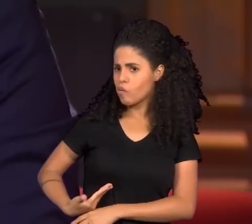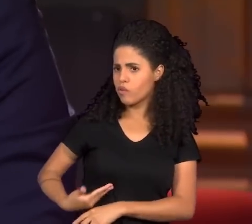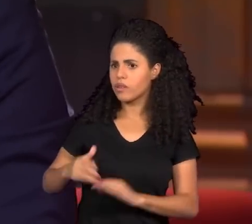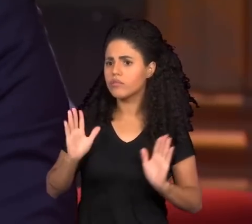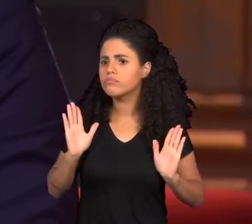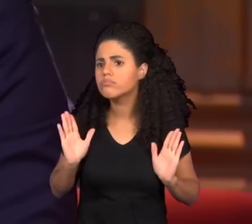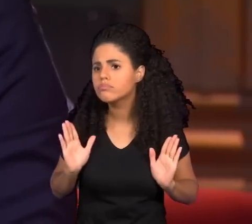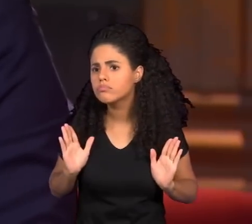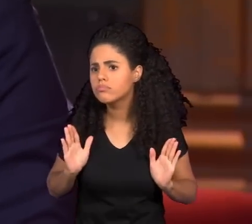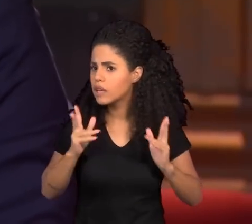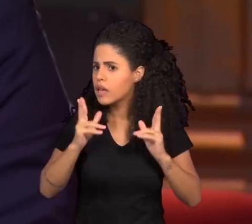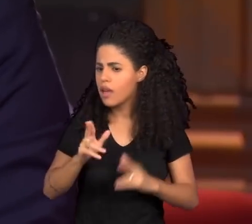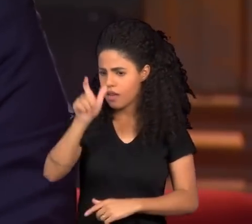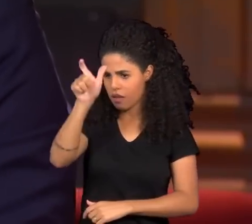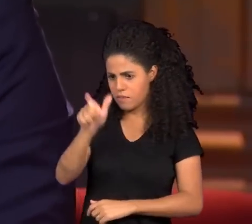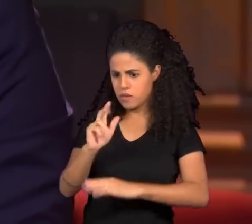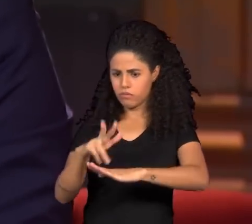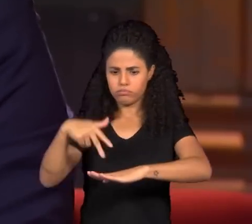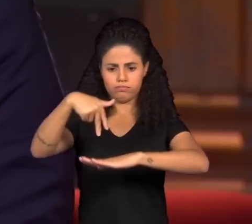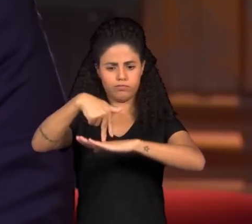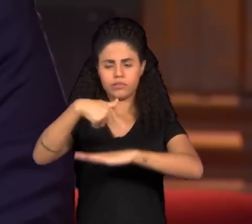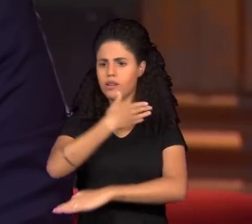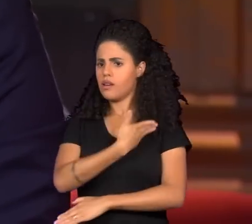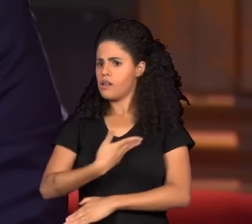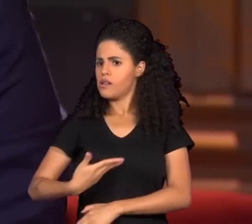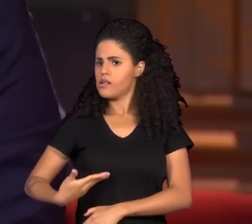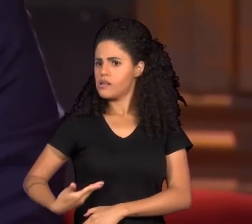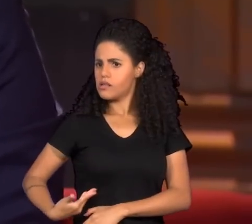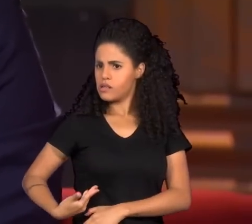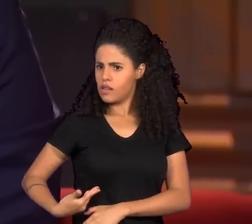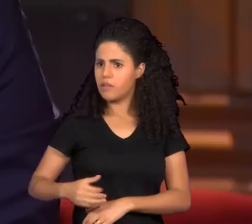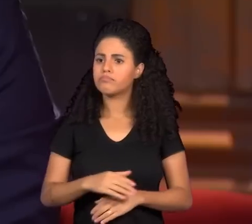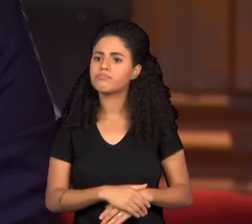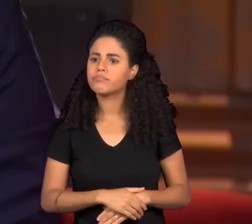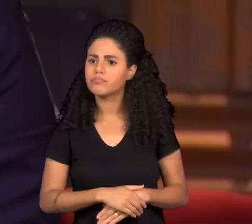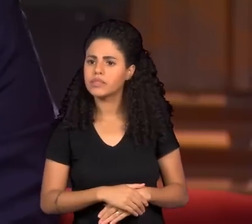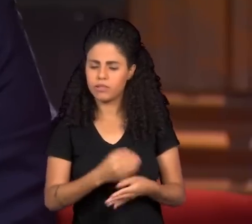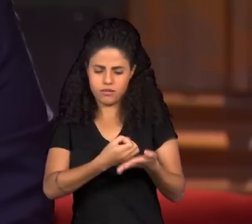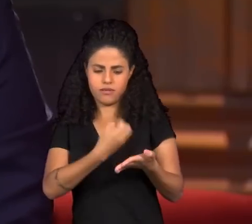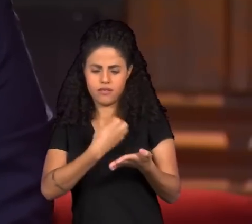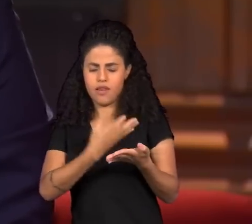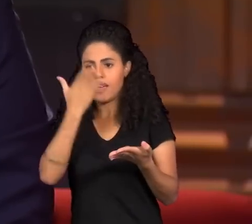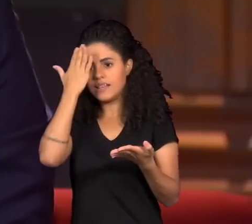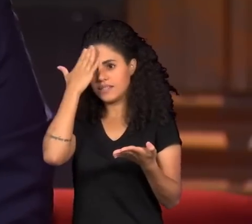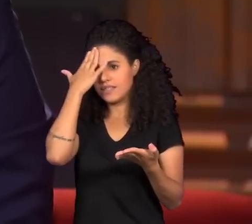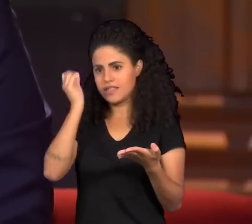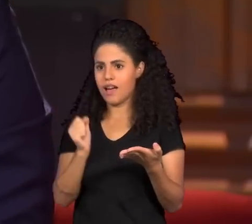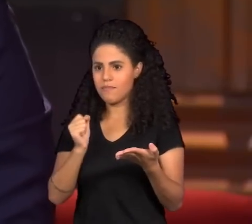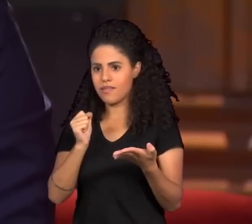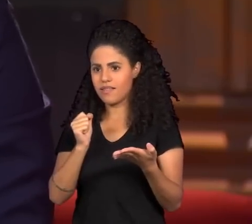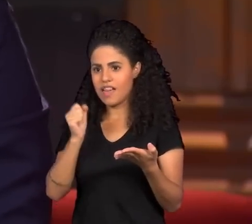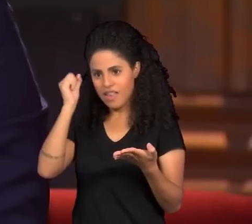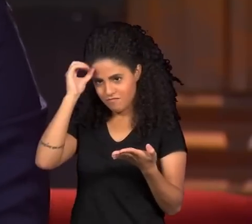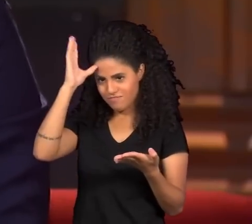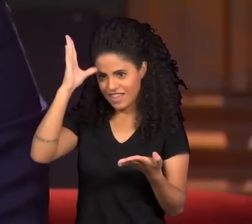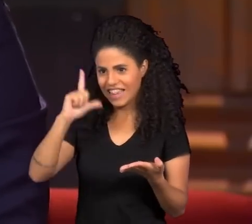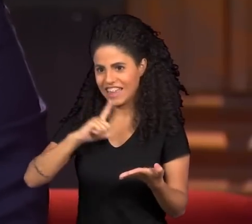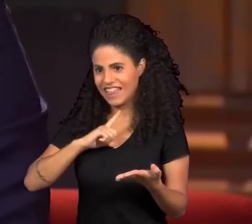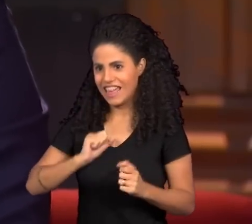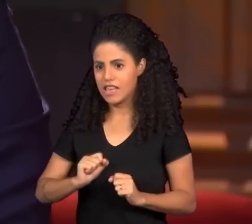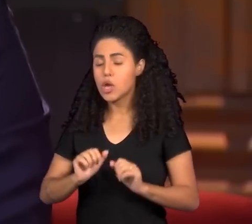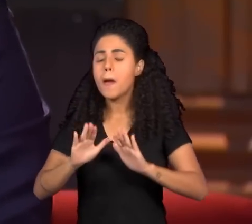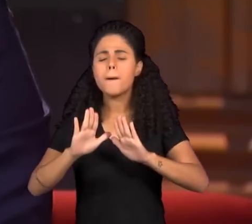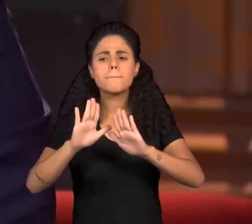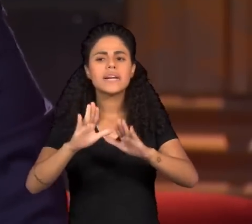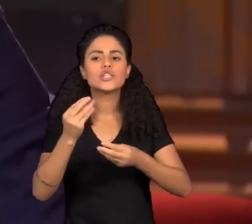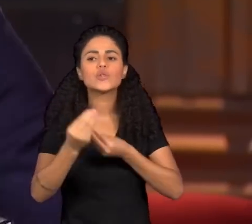é como uma pessoa querer governar pessoas alfabetizadas. É muito difícil. Para o inimigo